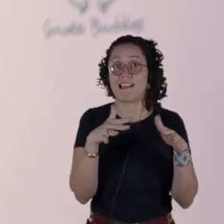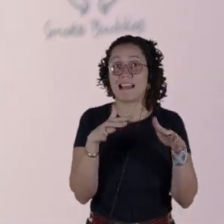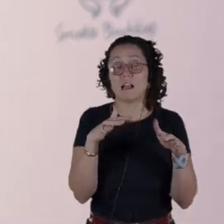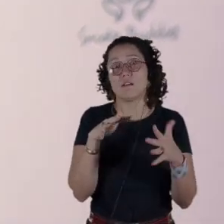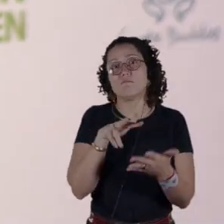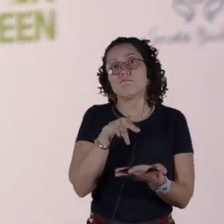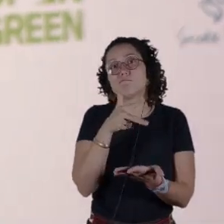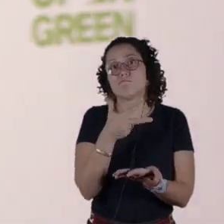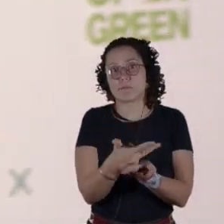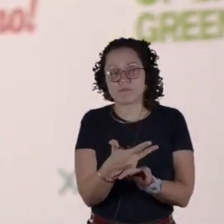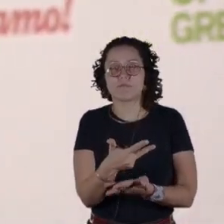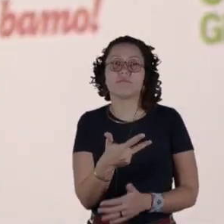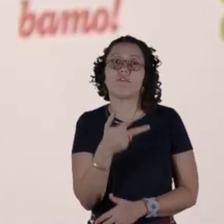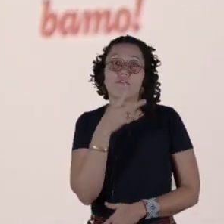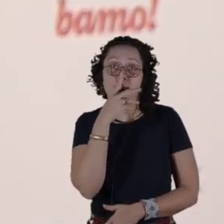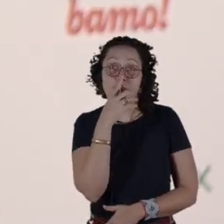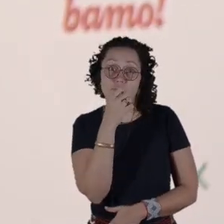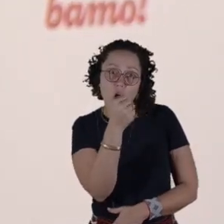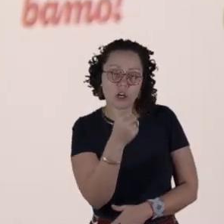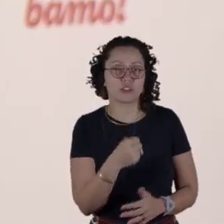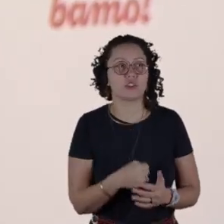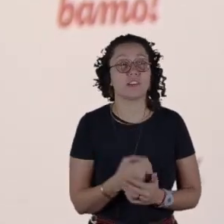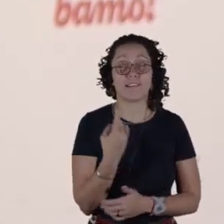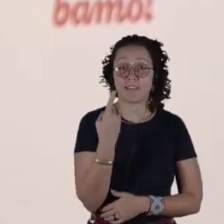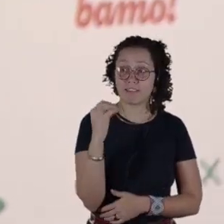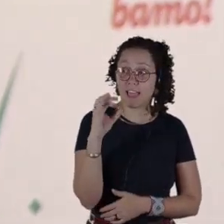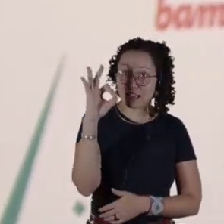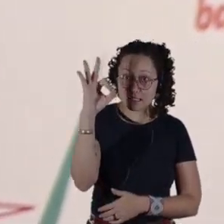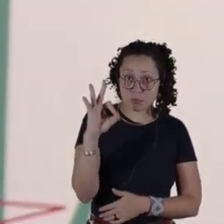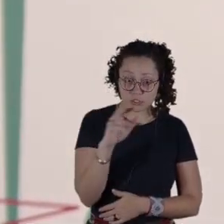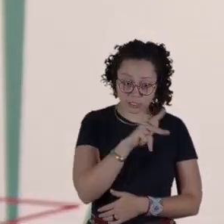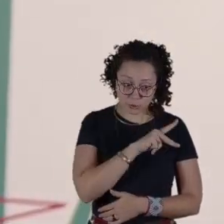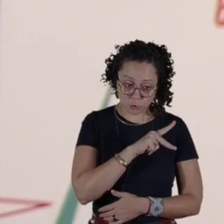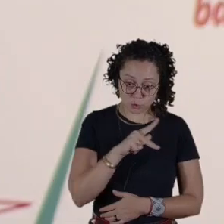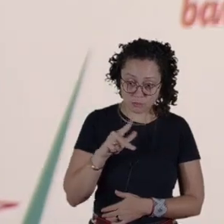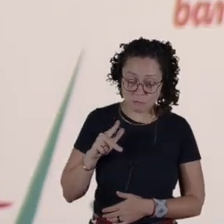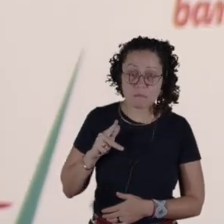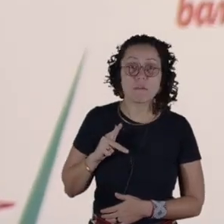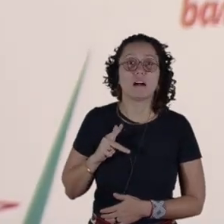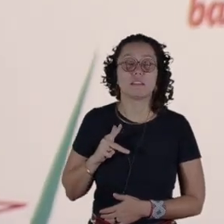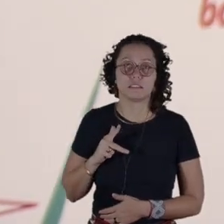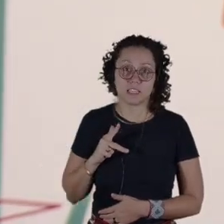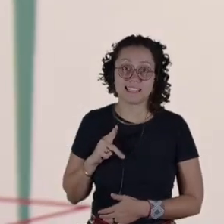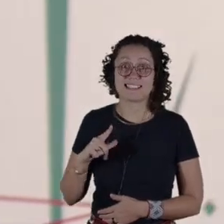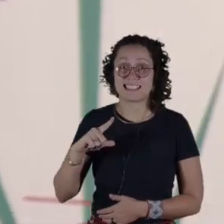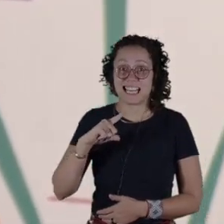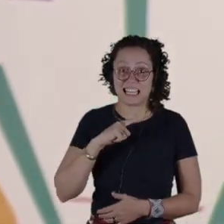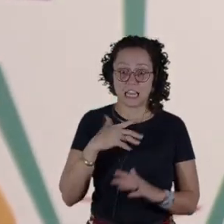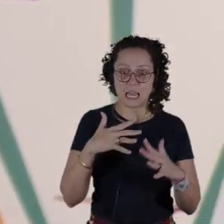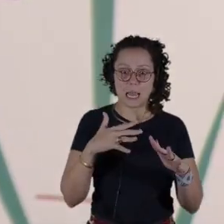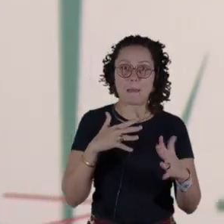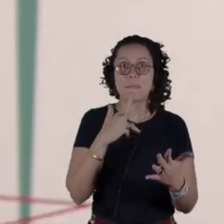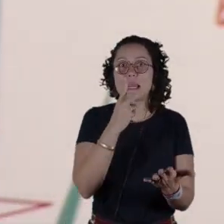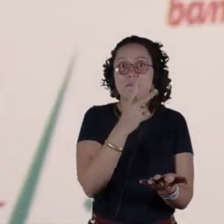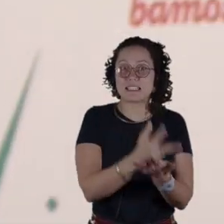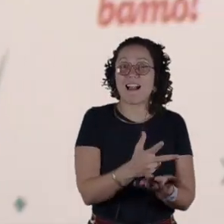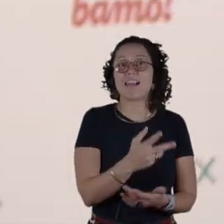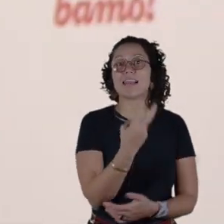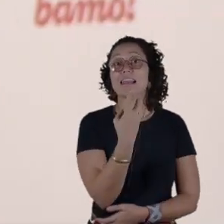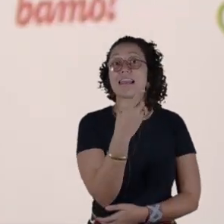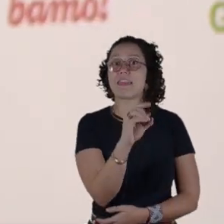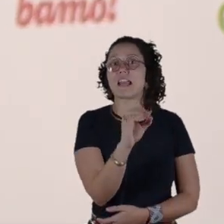que 10% dos pacientes com epilepsia resistente conseguem parar,